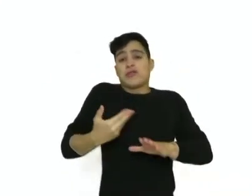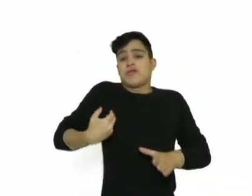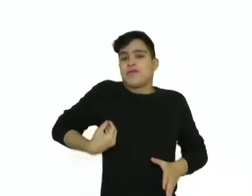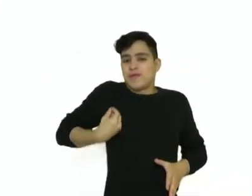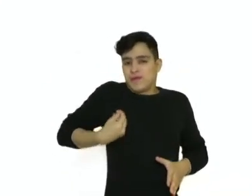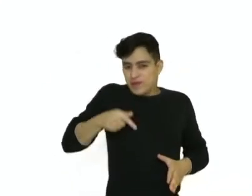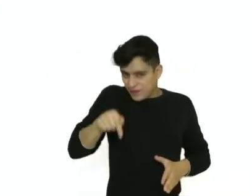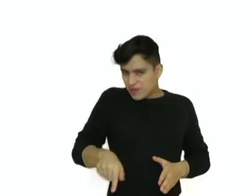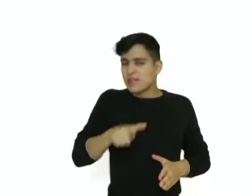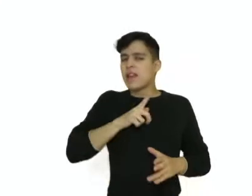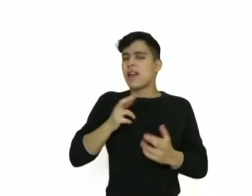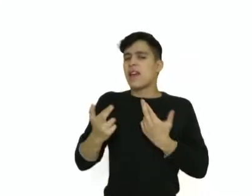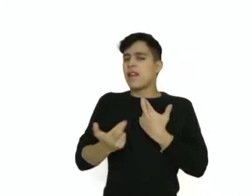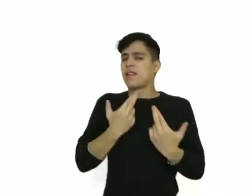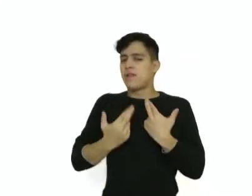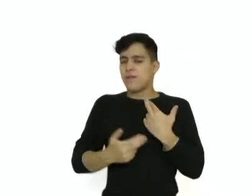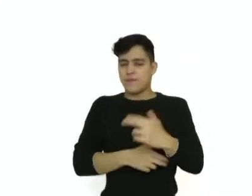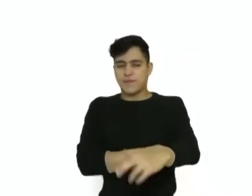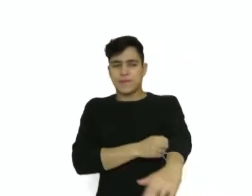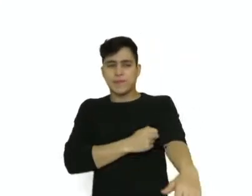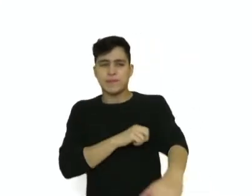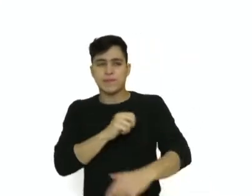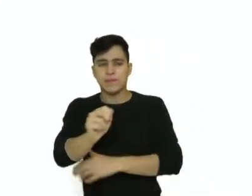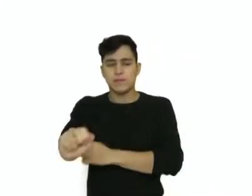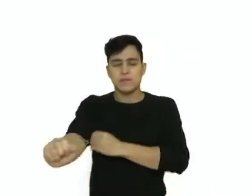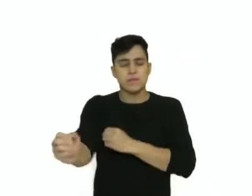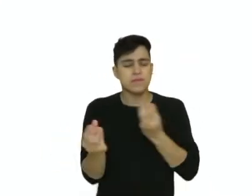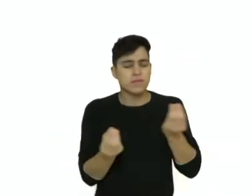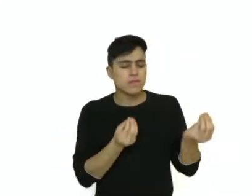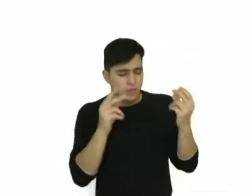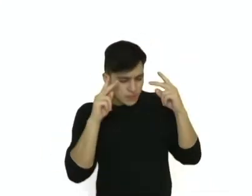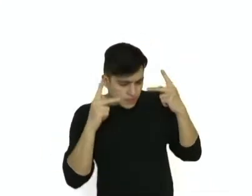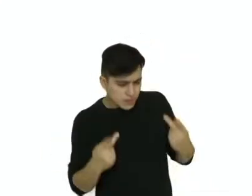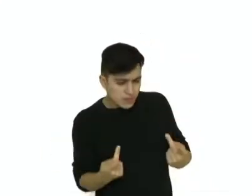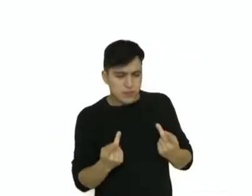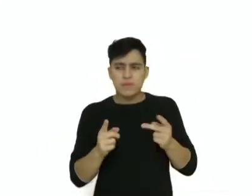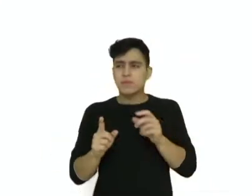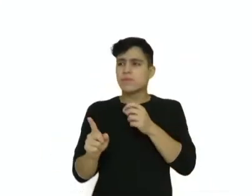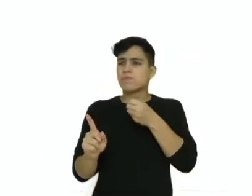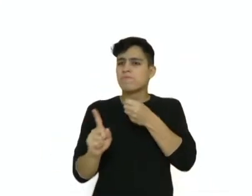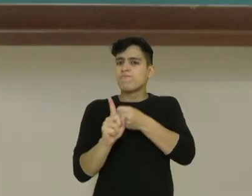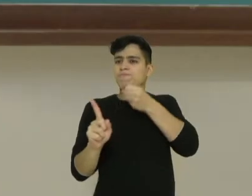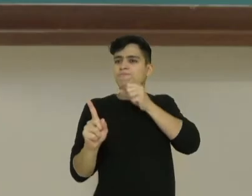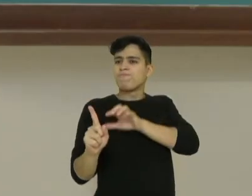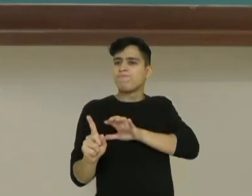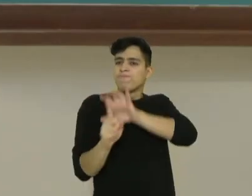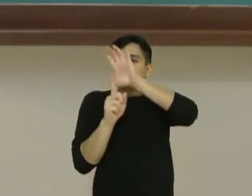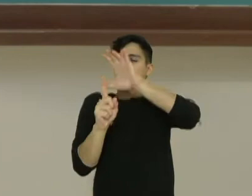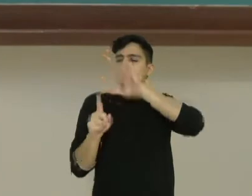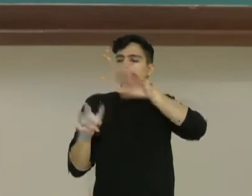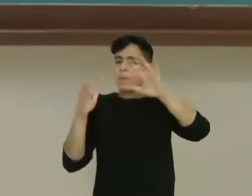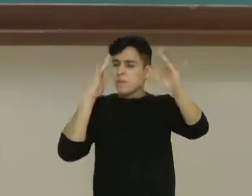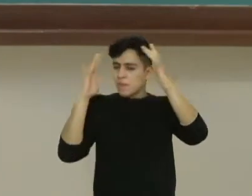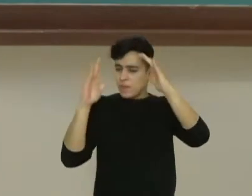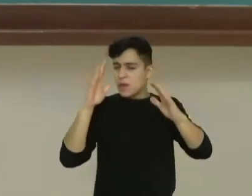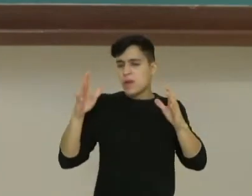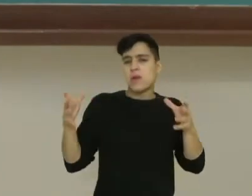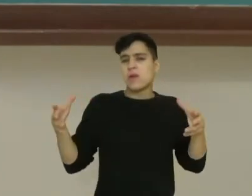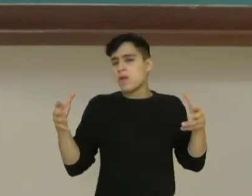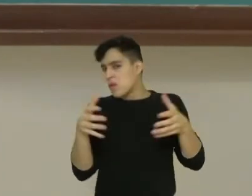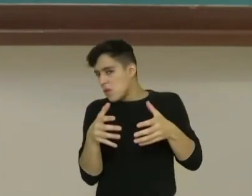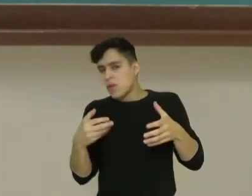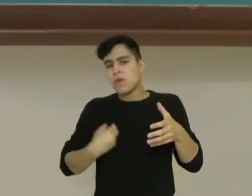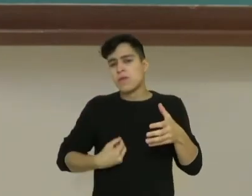vidas. Como o movimento humanista impactou o pensamento da sociedade medieval, obviamente que foi um impacto imenso.